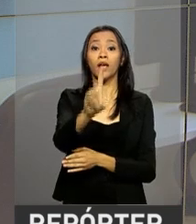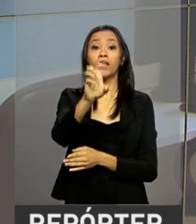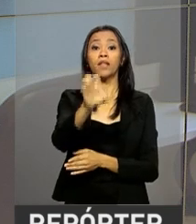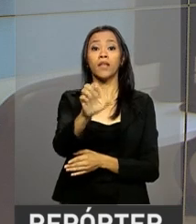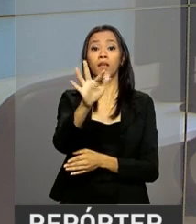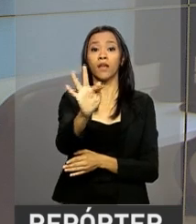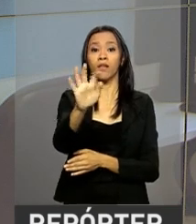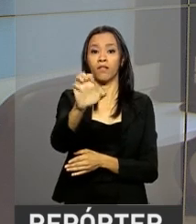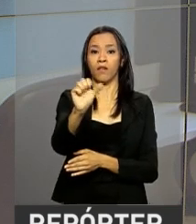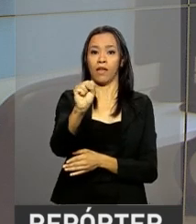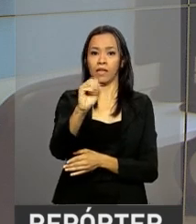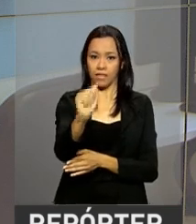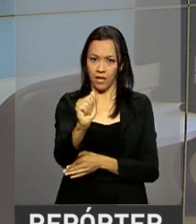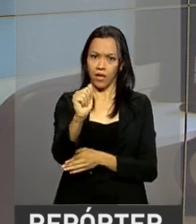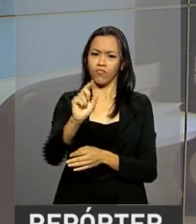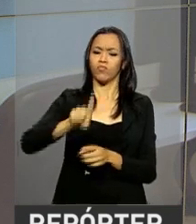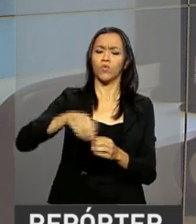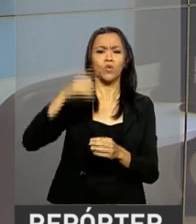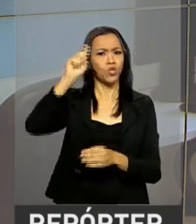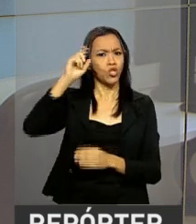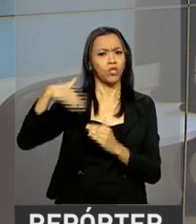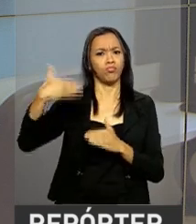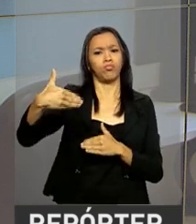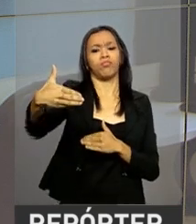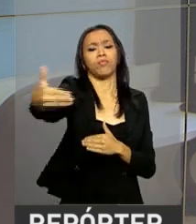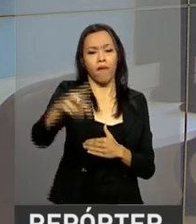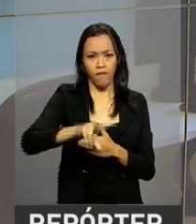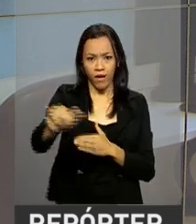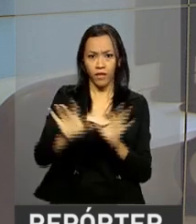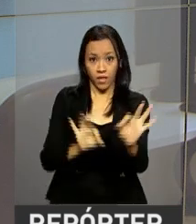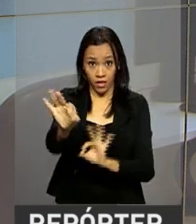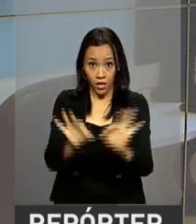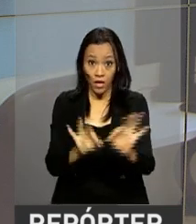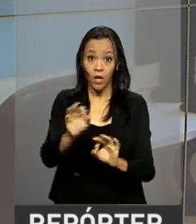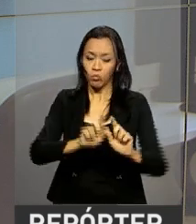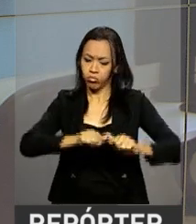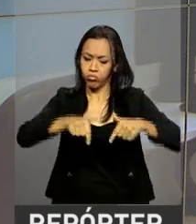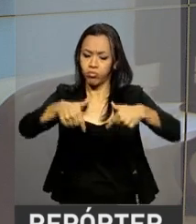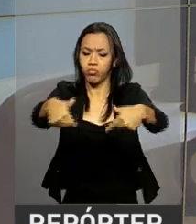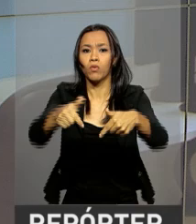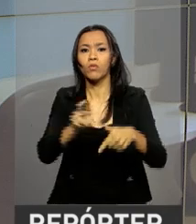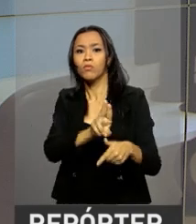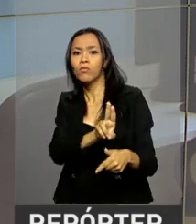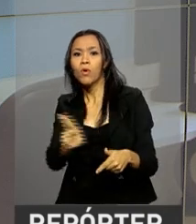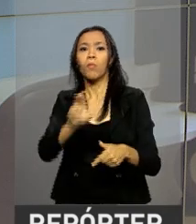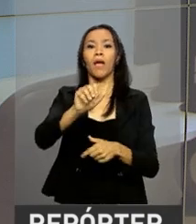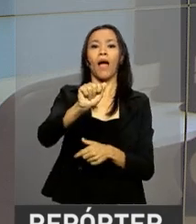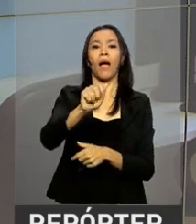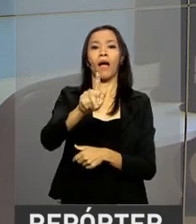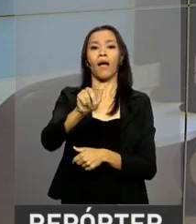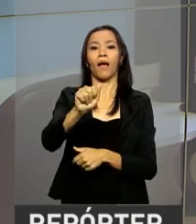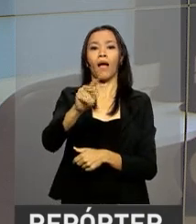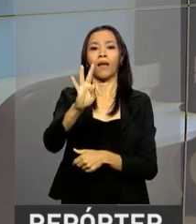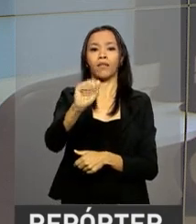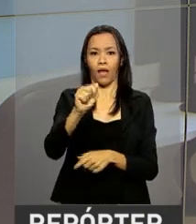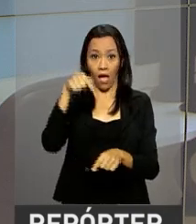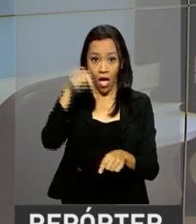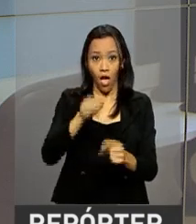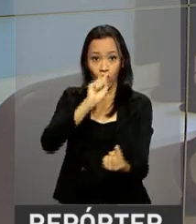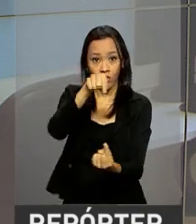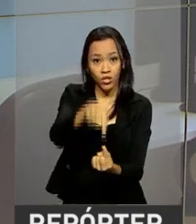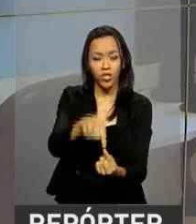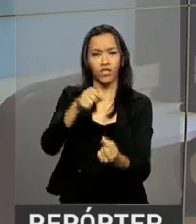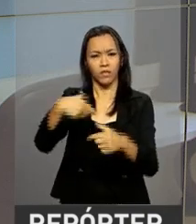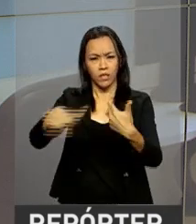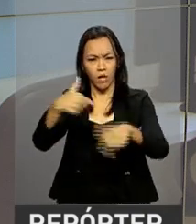anunciou que nos próximos dias terá início uma operação batizada de Ágata com objetivo de atuar nas fronteiras para